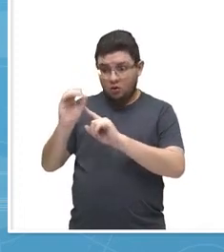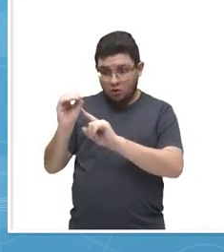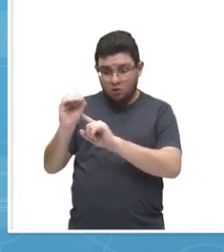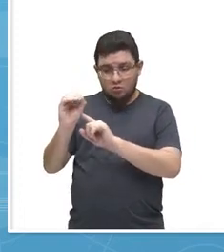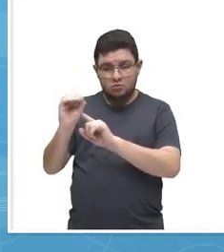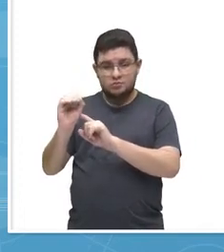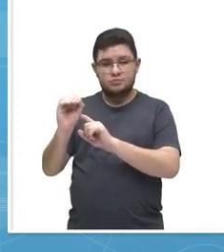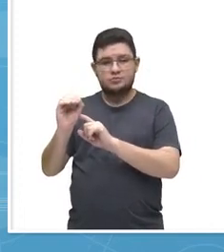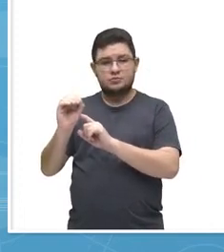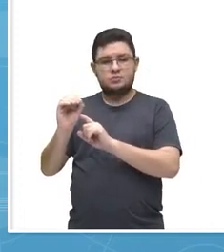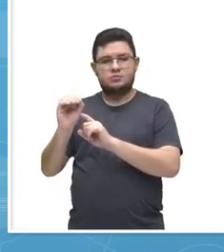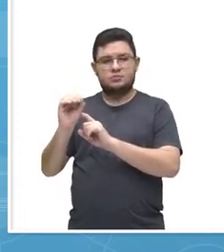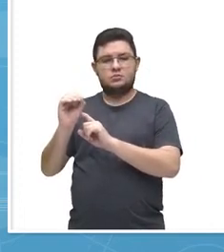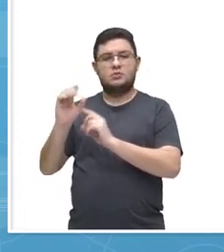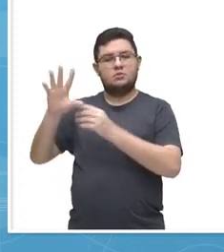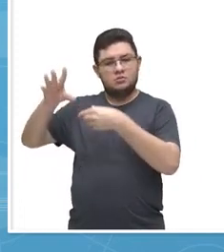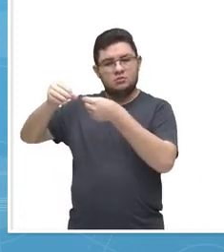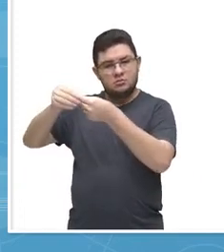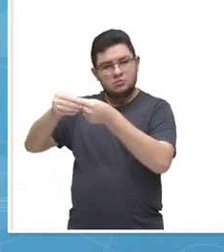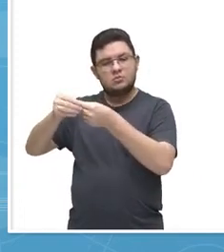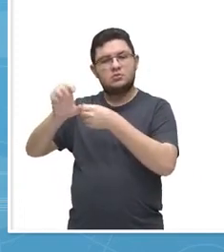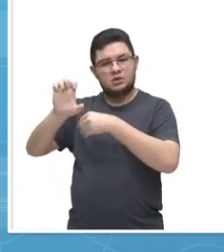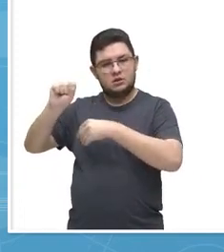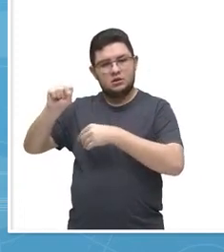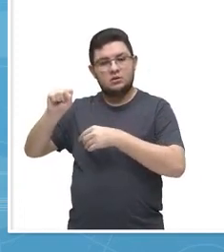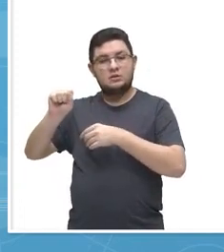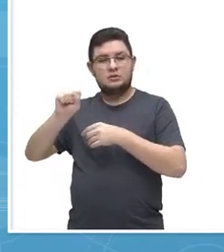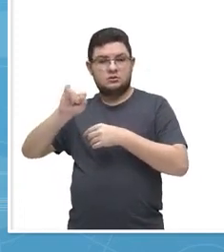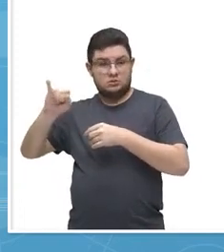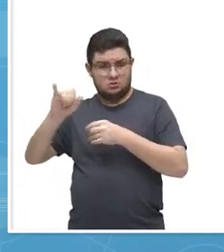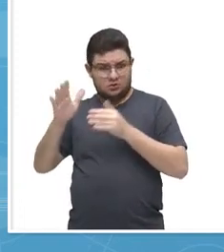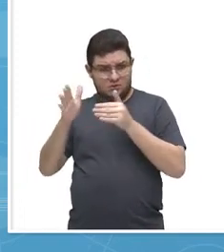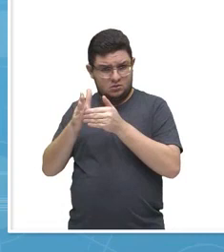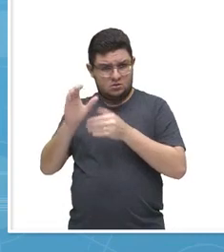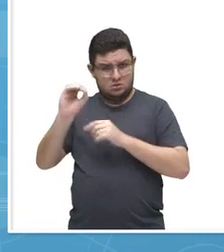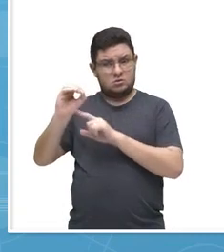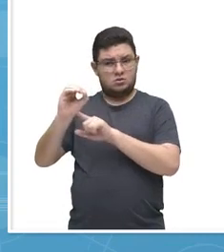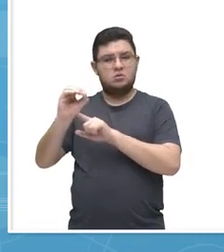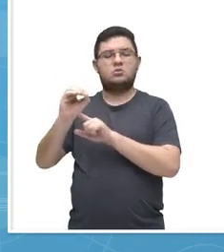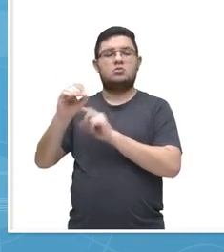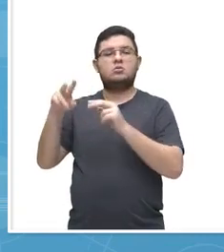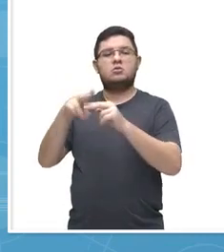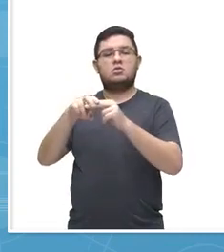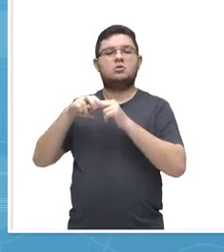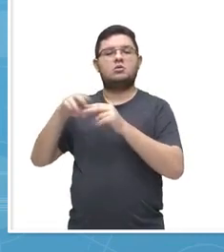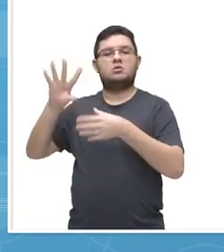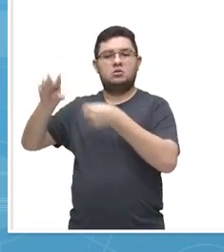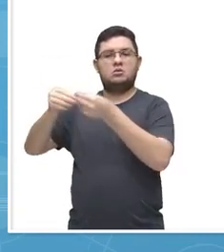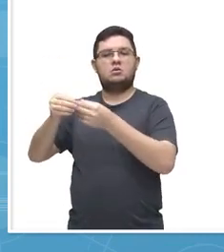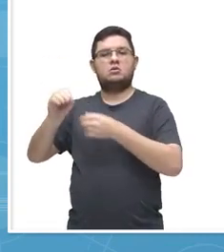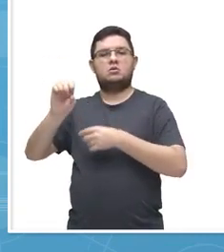ele segue a regra do ES. Terminou em O, SH, X,